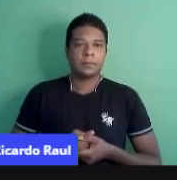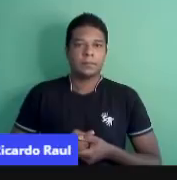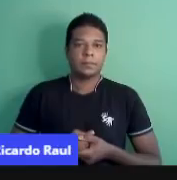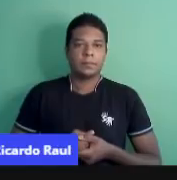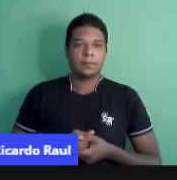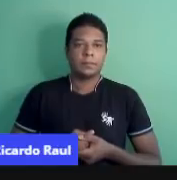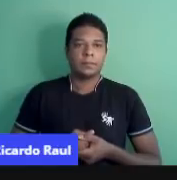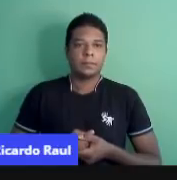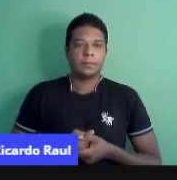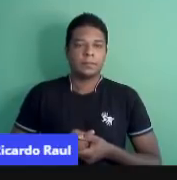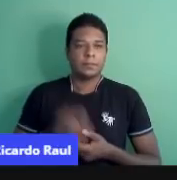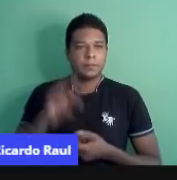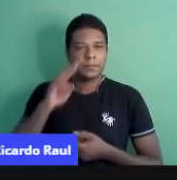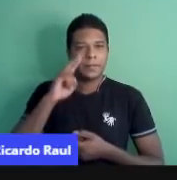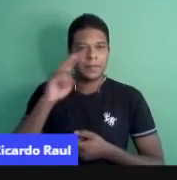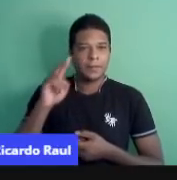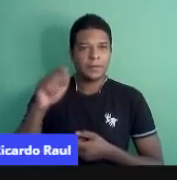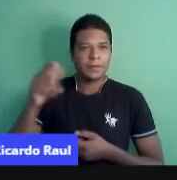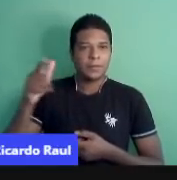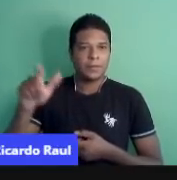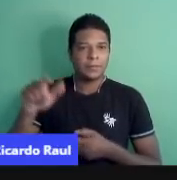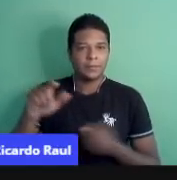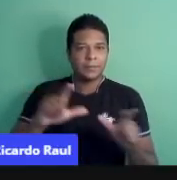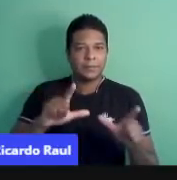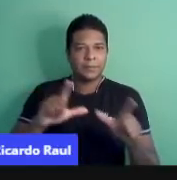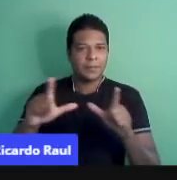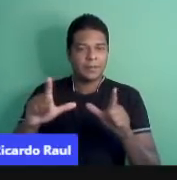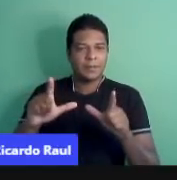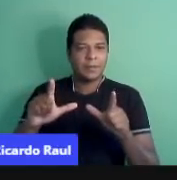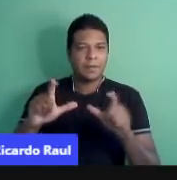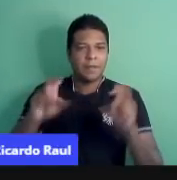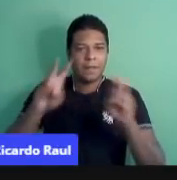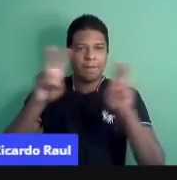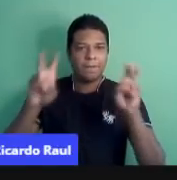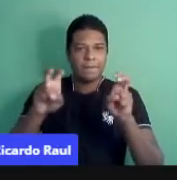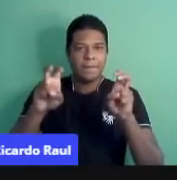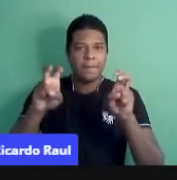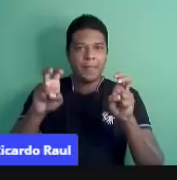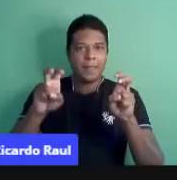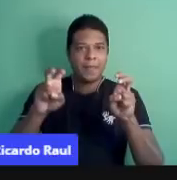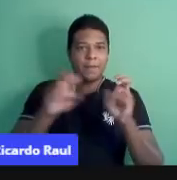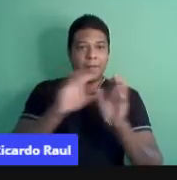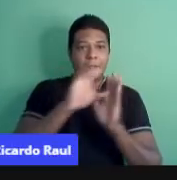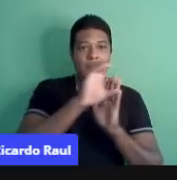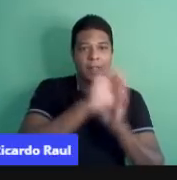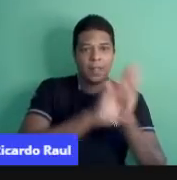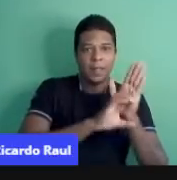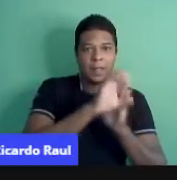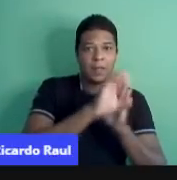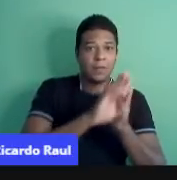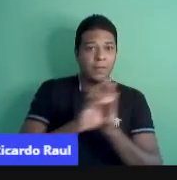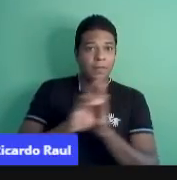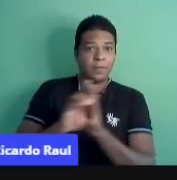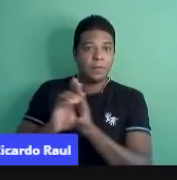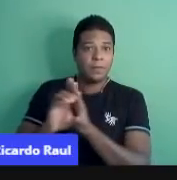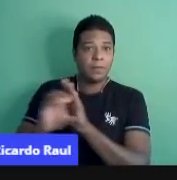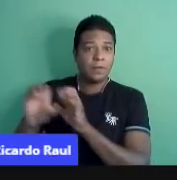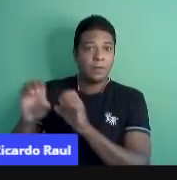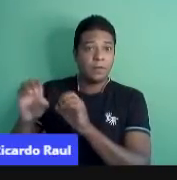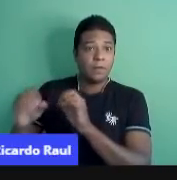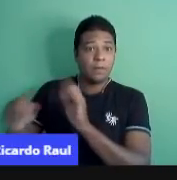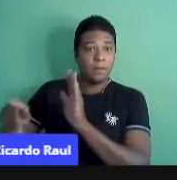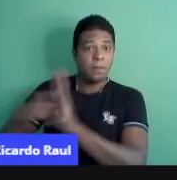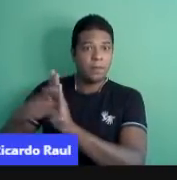Como podemos ver a seguir, vamos falar sobre o nosso currículo específico de arte da